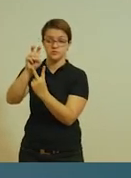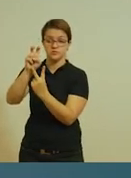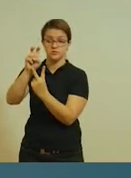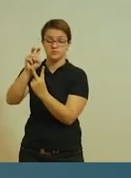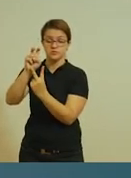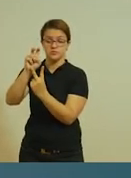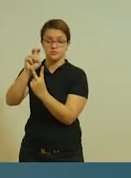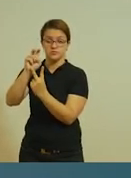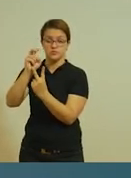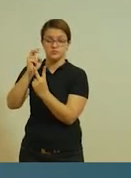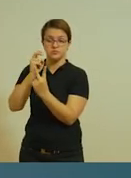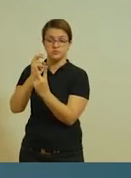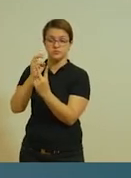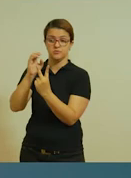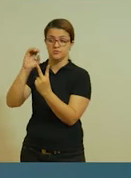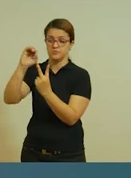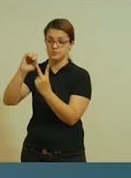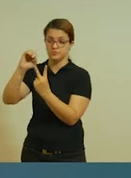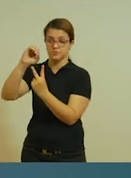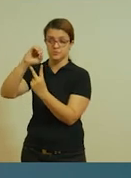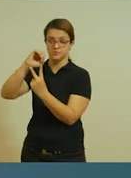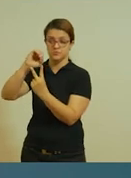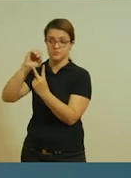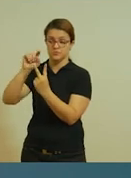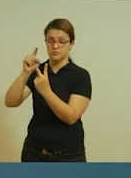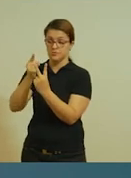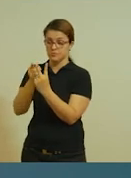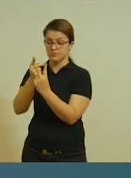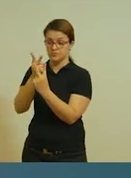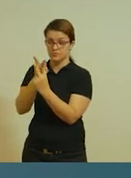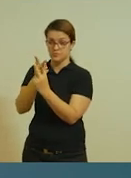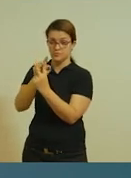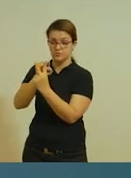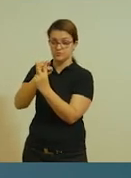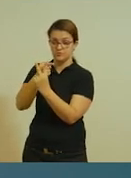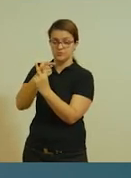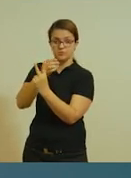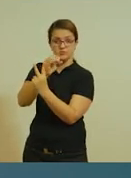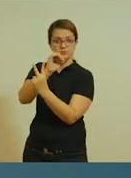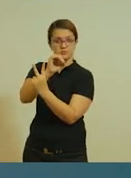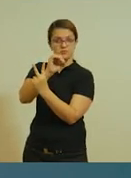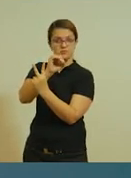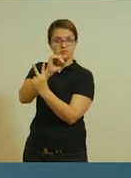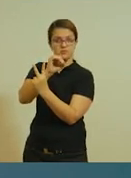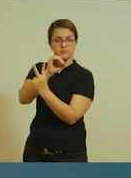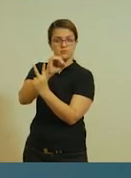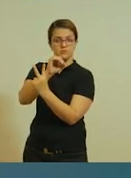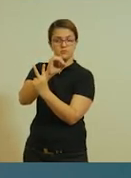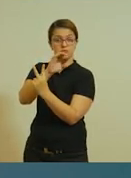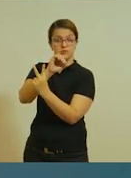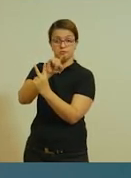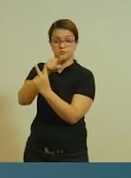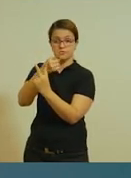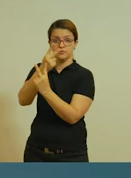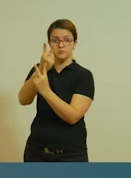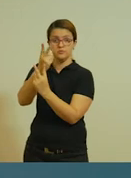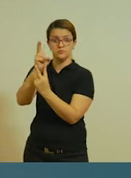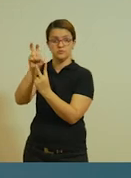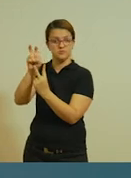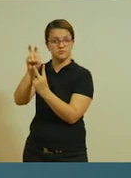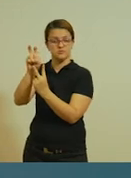vírgula. Então, a gente vai colocar uma vírgula e, como aqui não tem nada, nós vamos colocar um zero. E nós temos